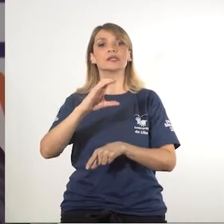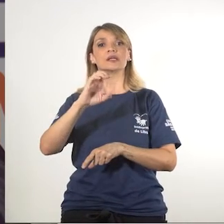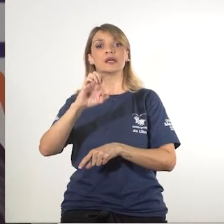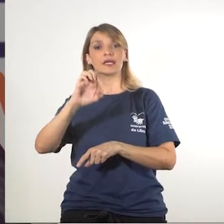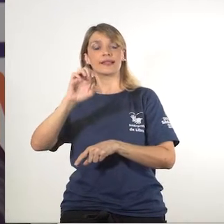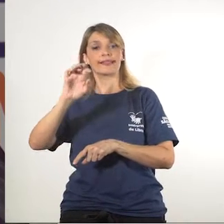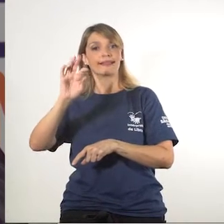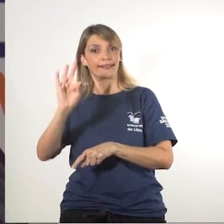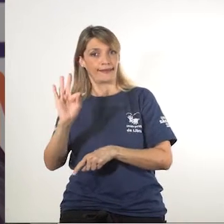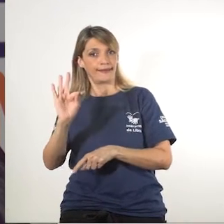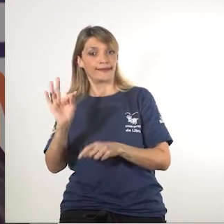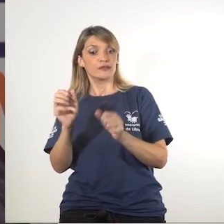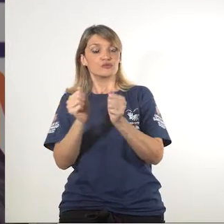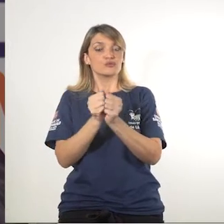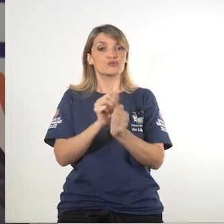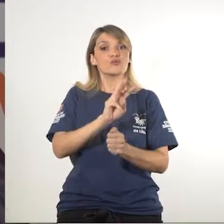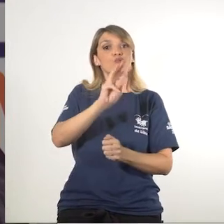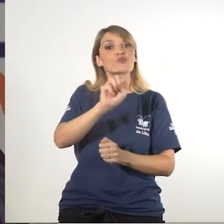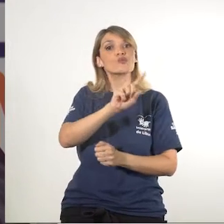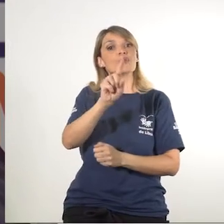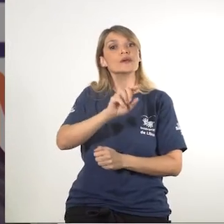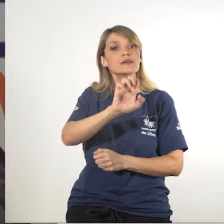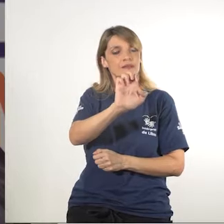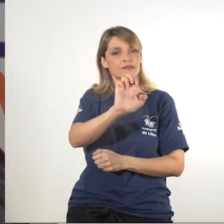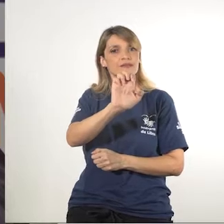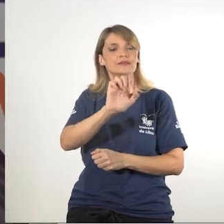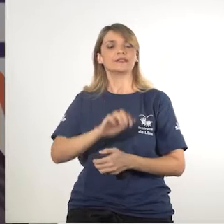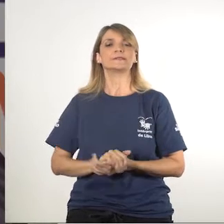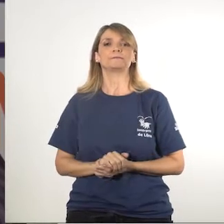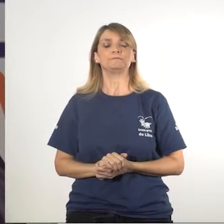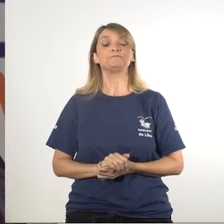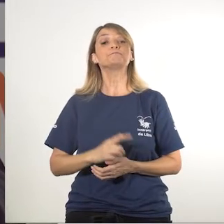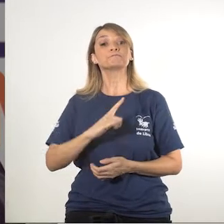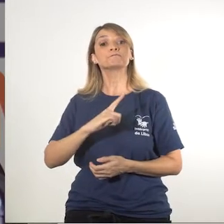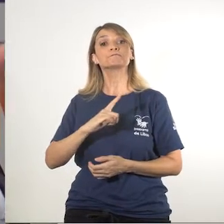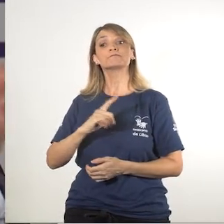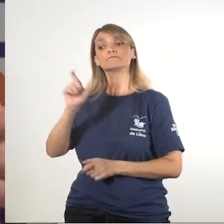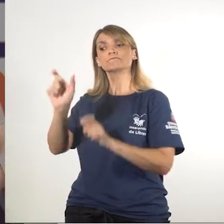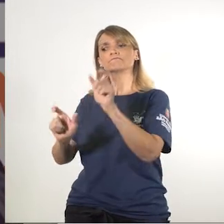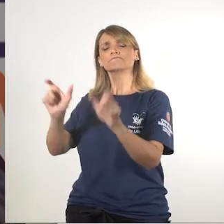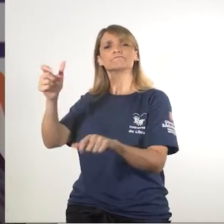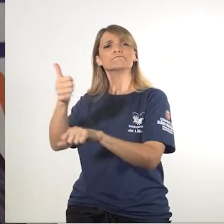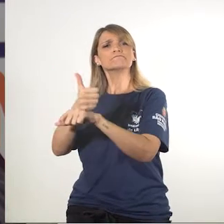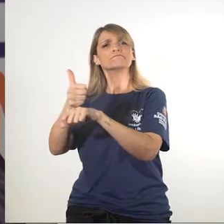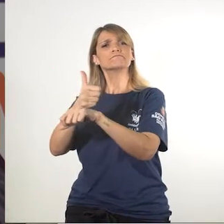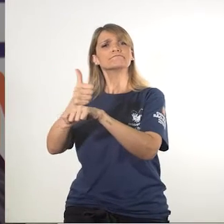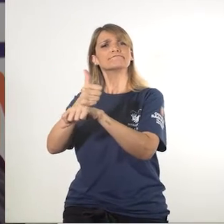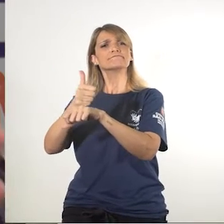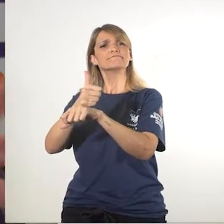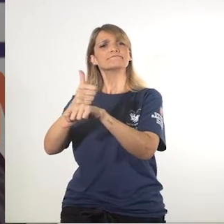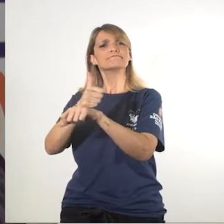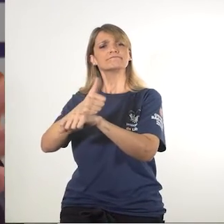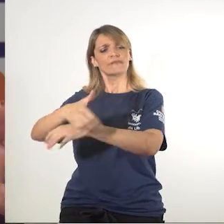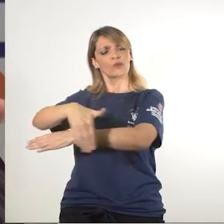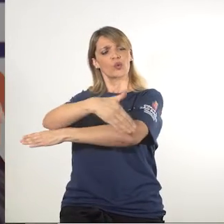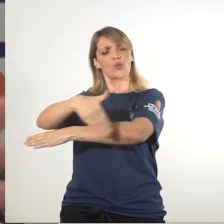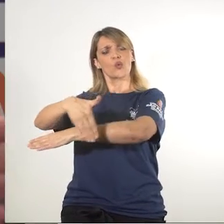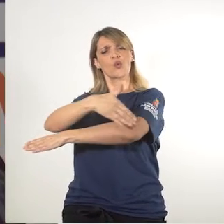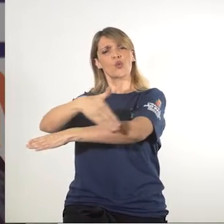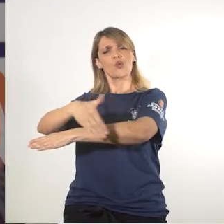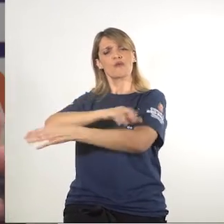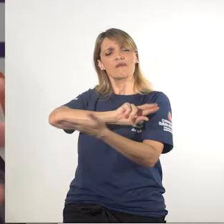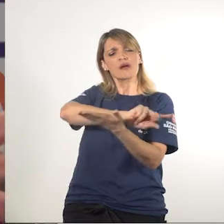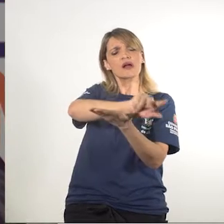Waze. Então, além daqueles agentes do CET que há muitos anos, em pontos específicos